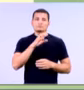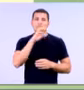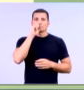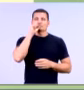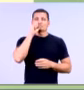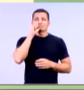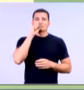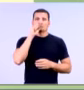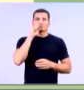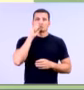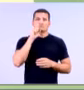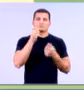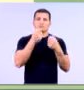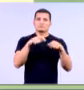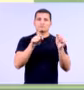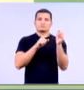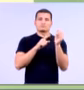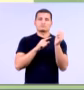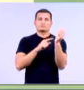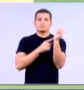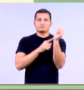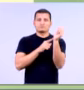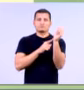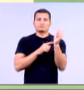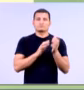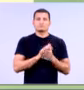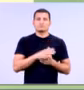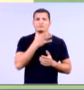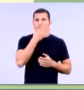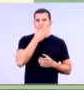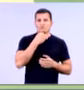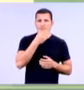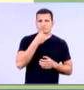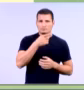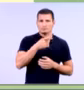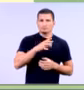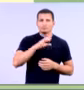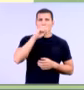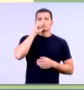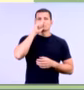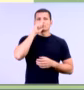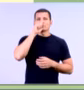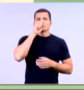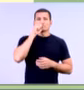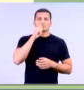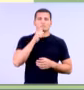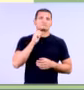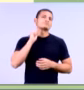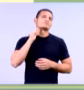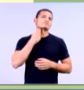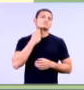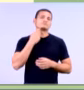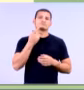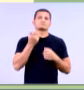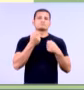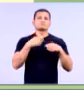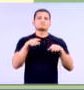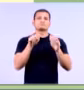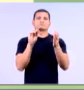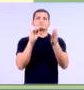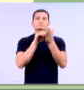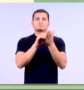de preposição. O homem urbano aspira um ar poluído. Não houve a necessidade de